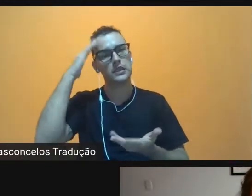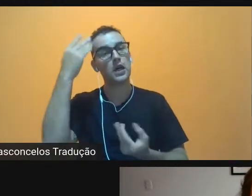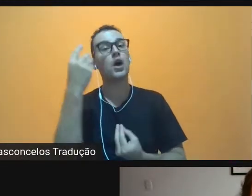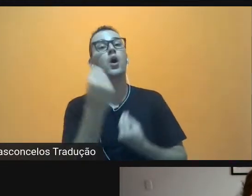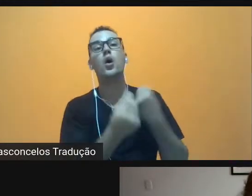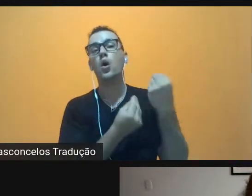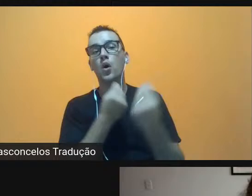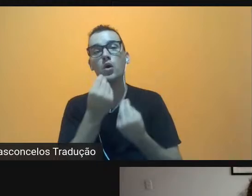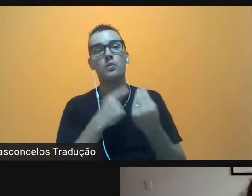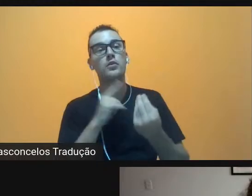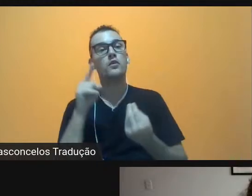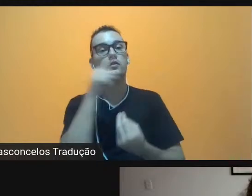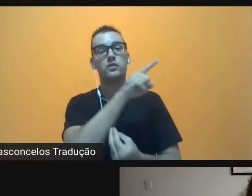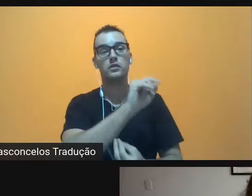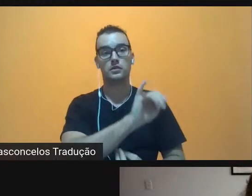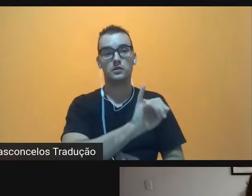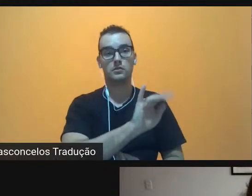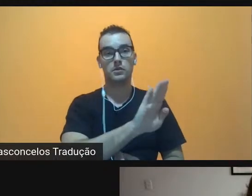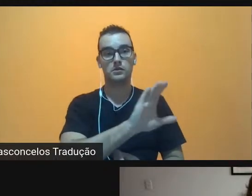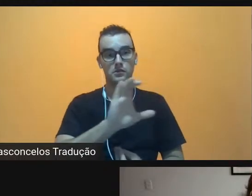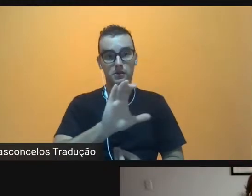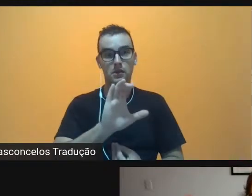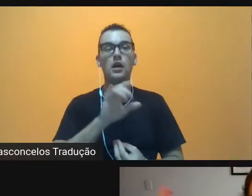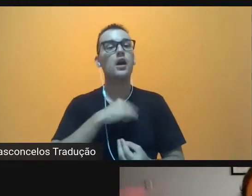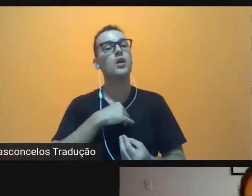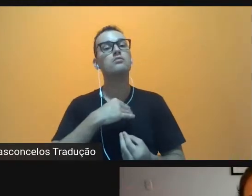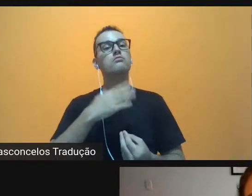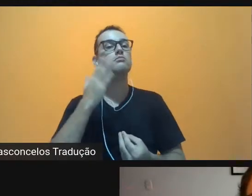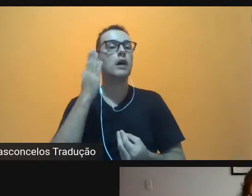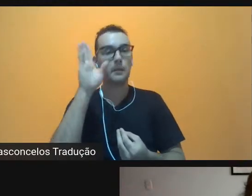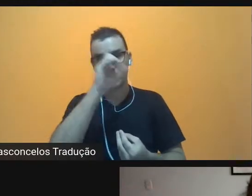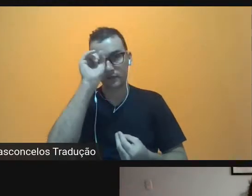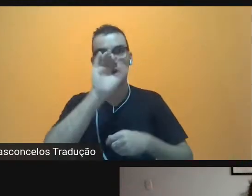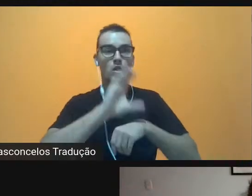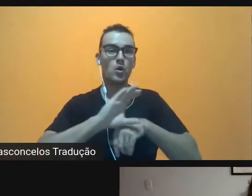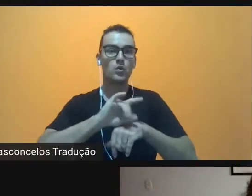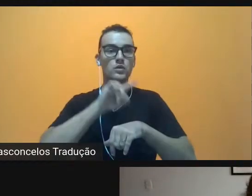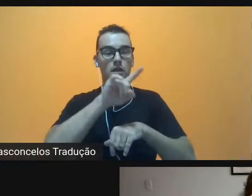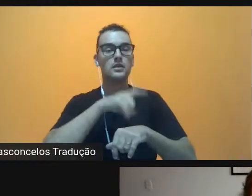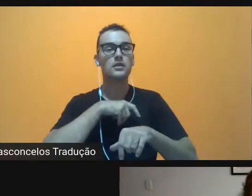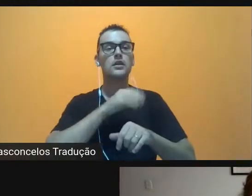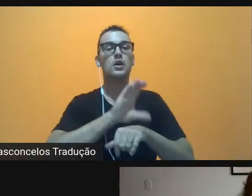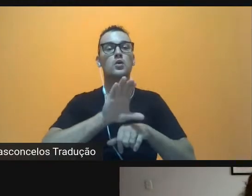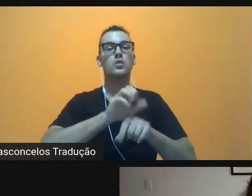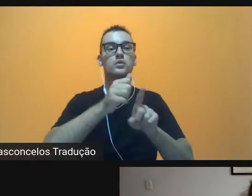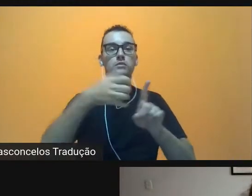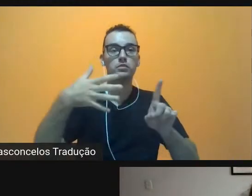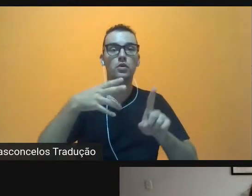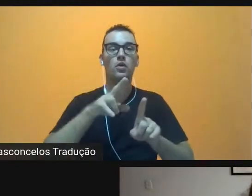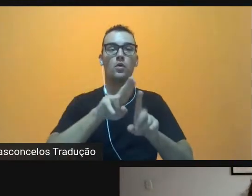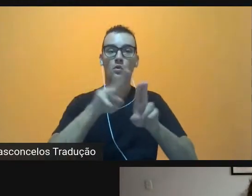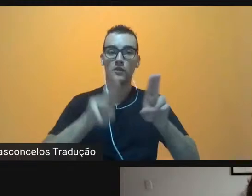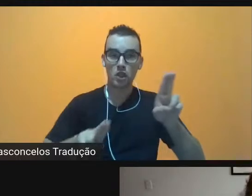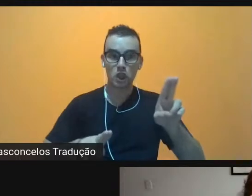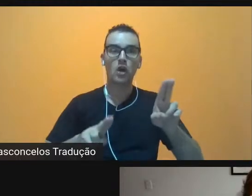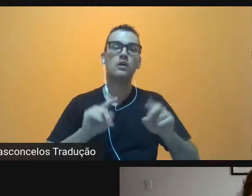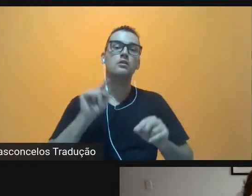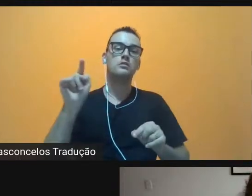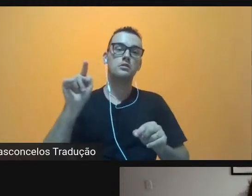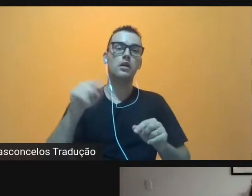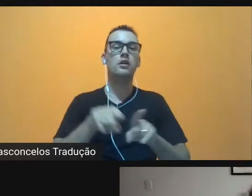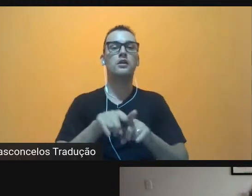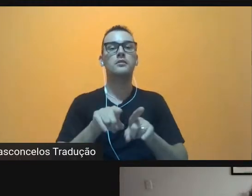fui no Instituto Benjamin Constant fazer cursos, fiz curso de extensão da UFRJ, fiz